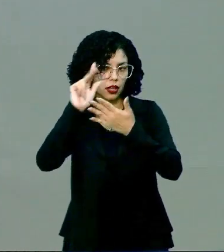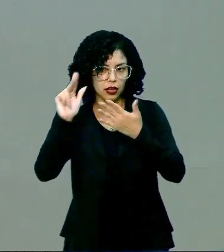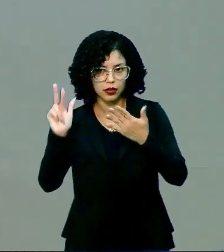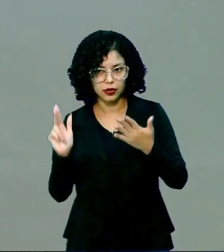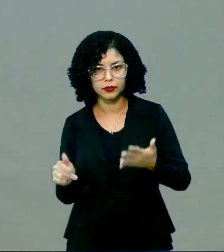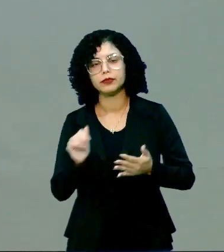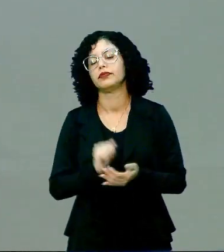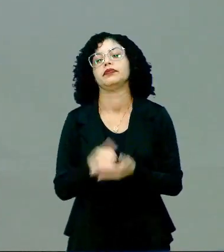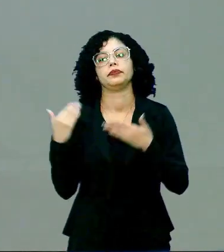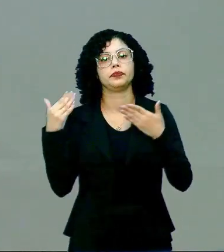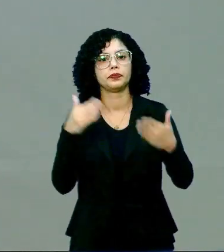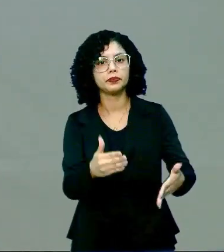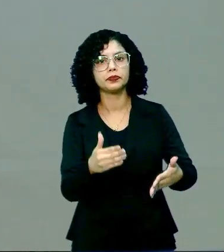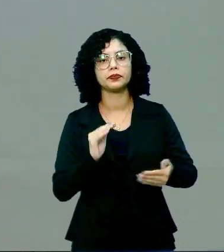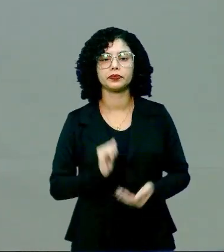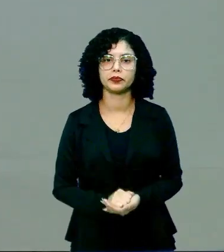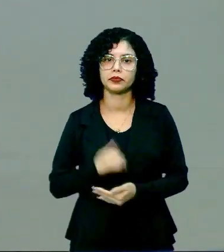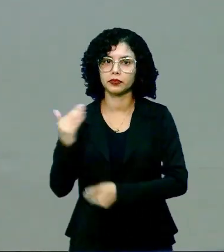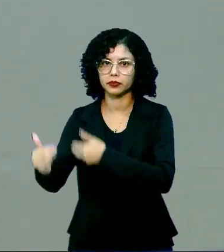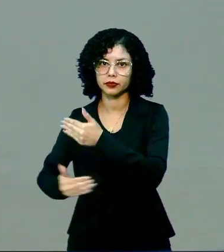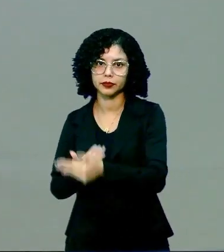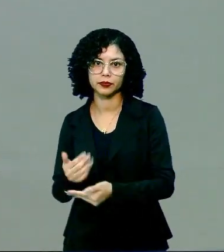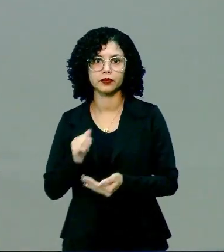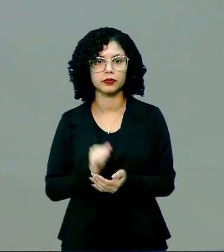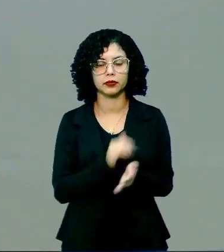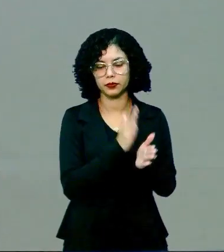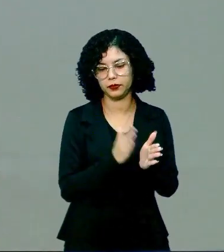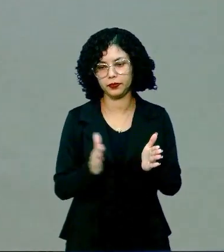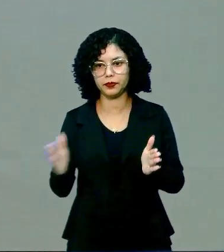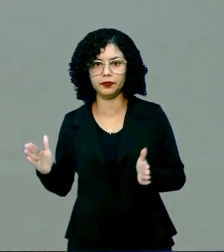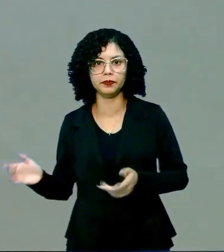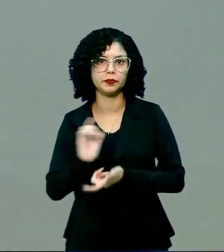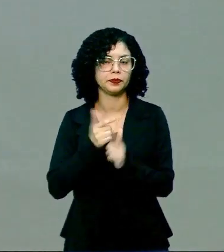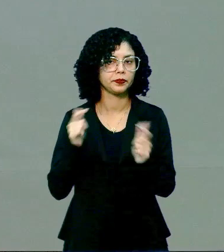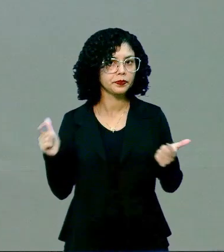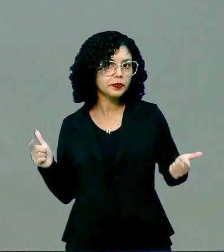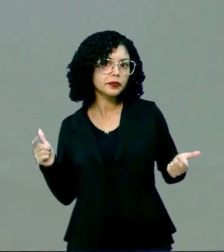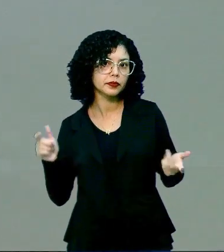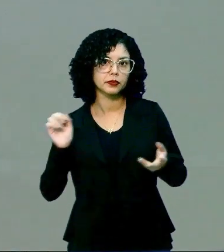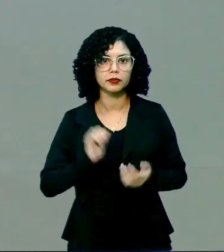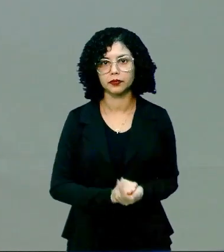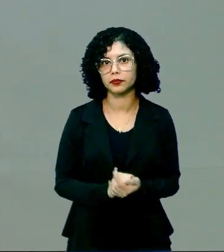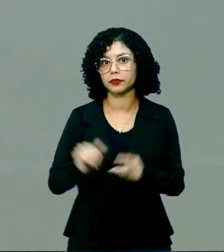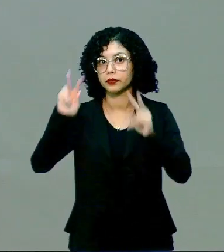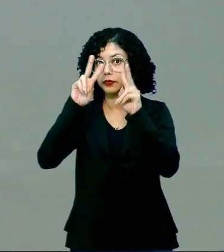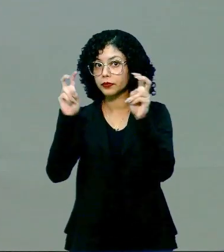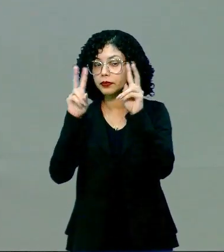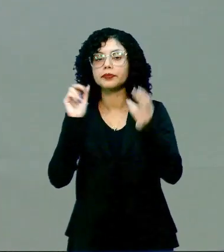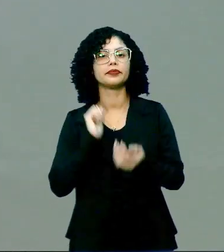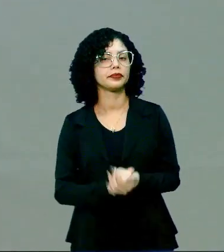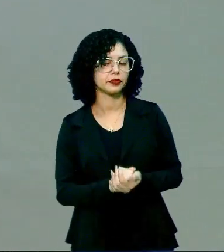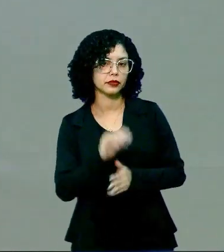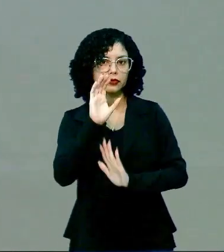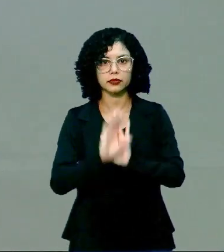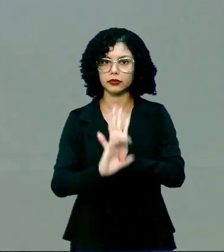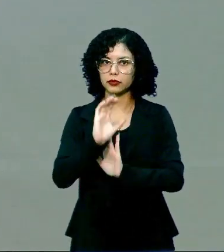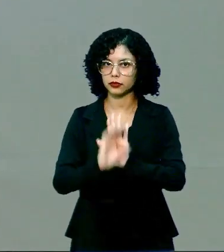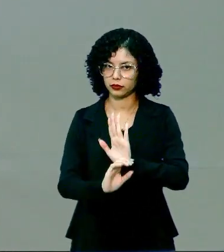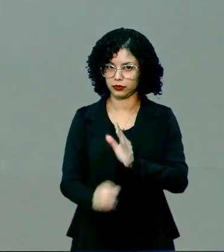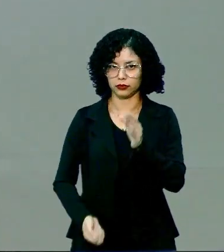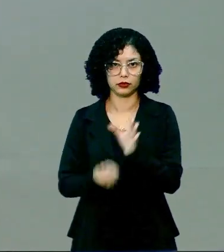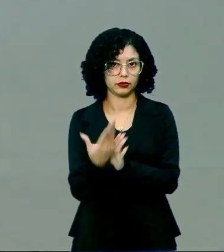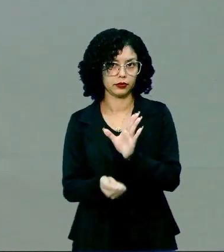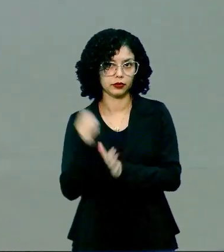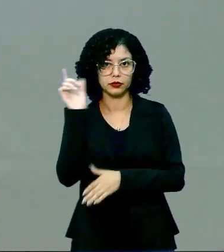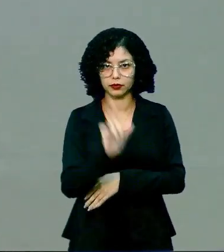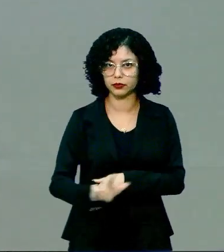várias tendências que se desenvolvem simultaneamente e que tem grande valor aí acerca de conteúdo aí de